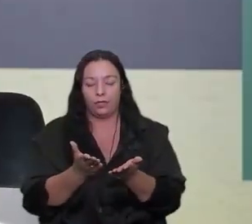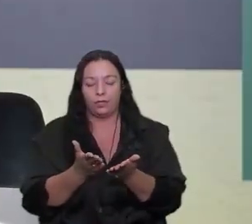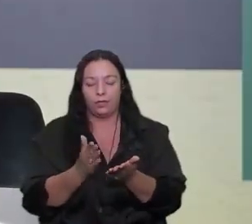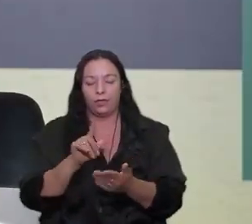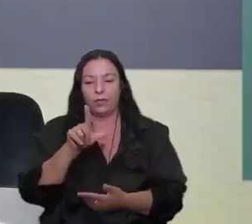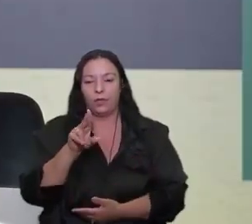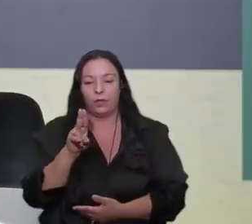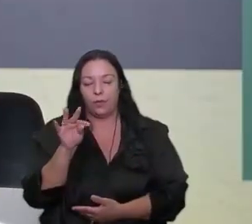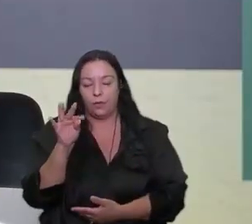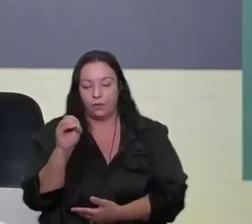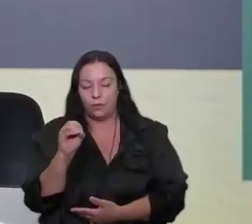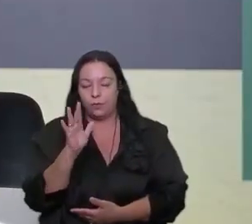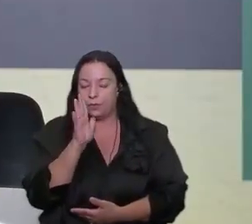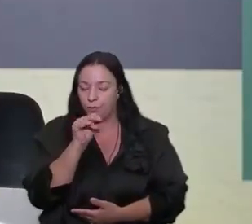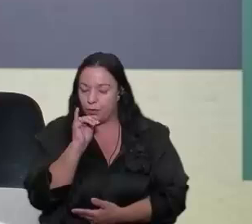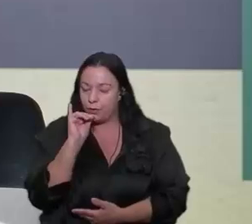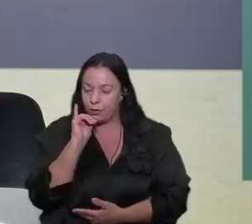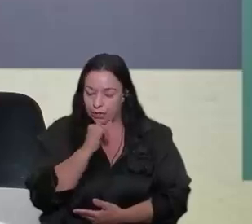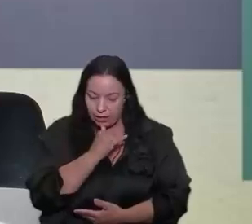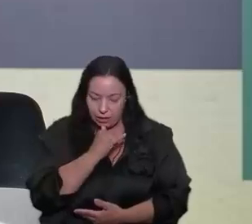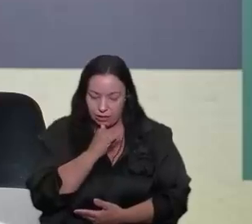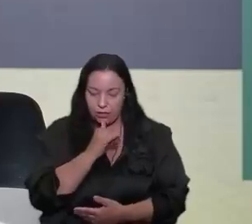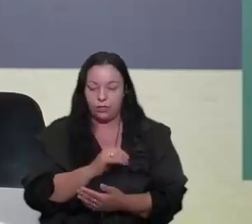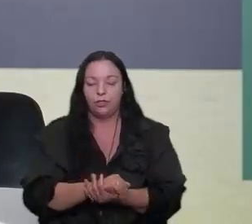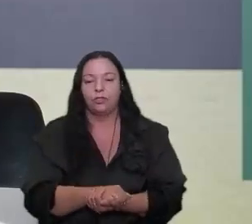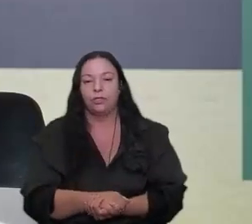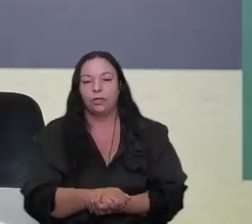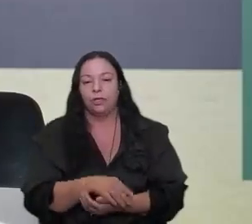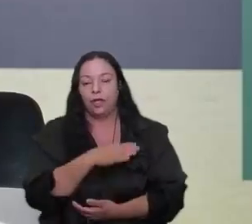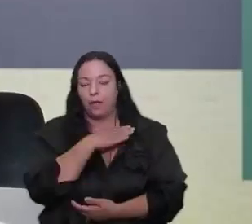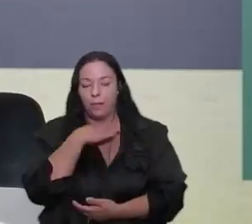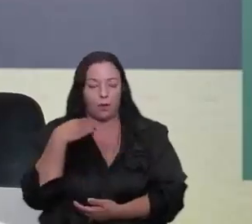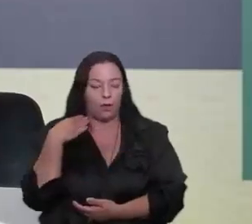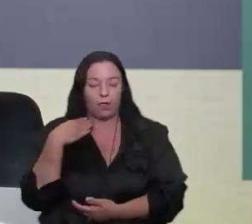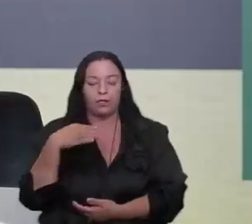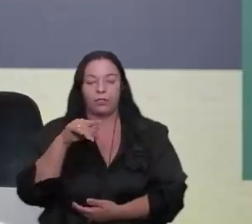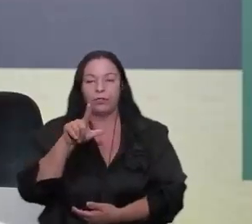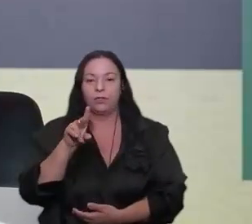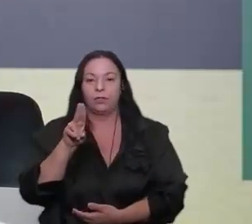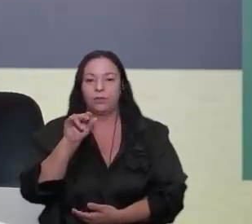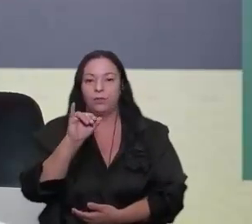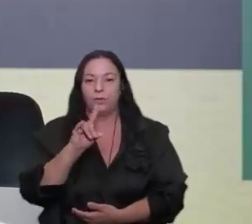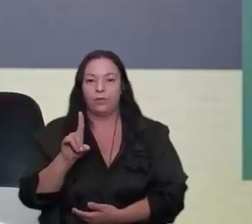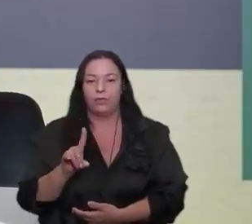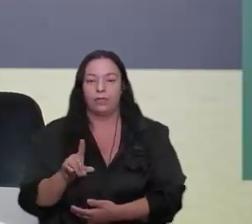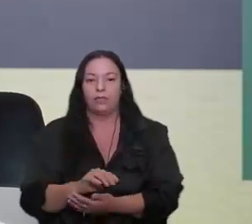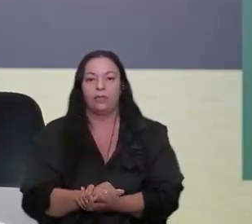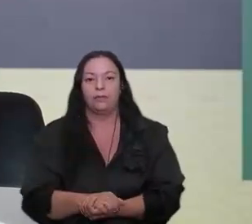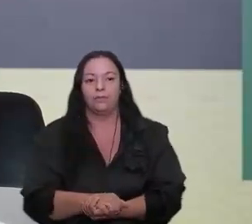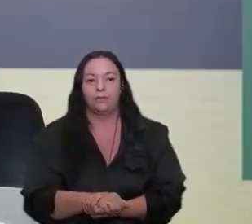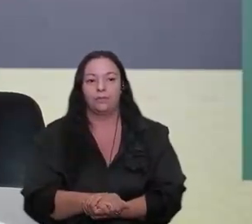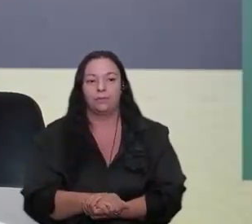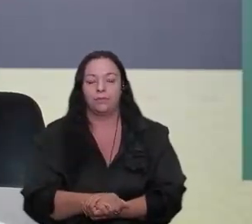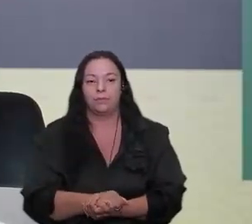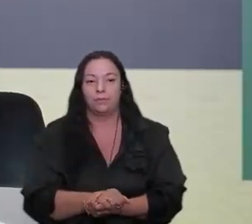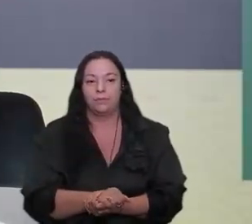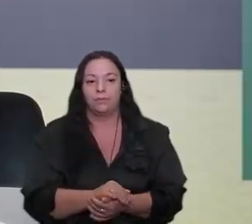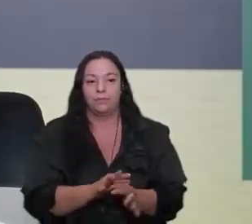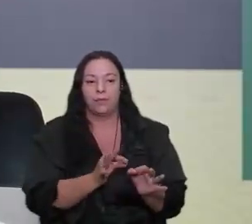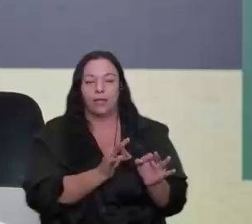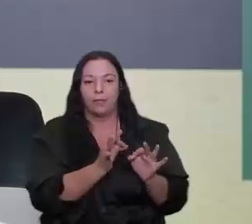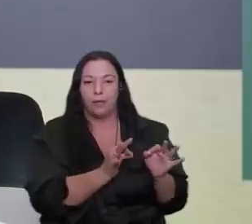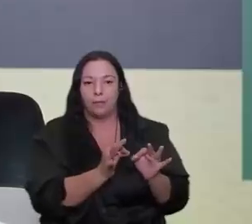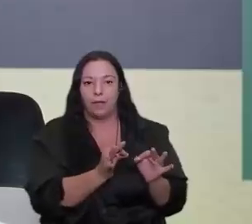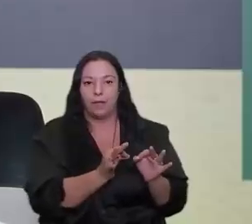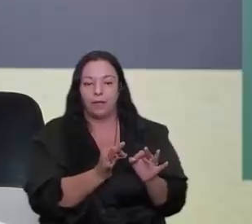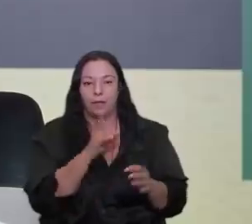tristes, com a morte do Luiz Fernando. Eu até preparei aqui alguma coisa para